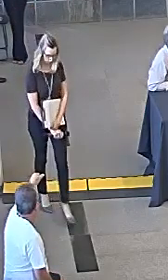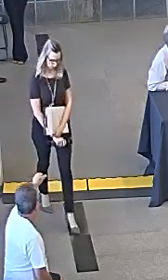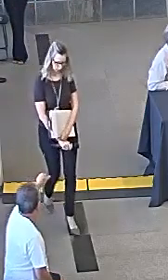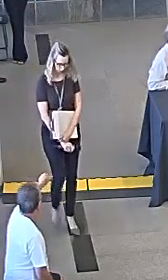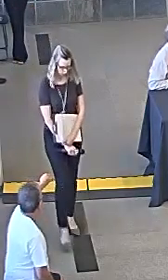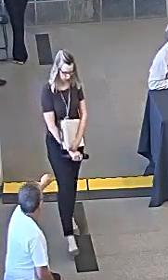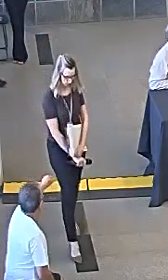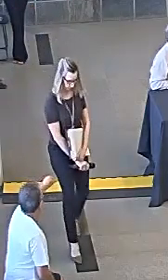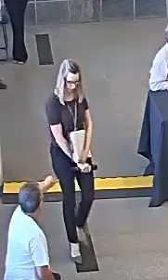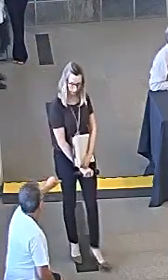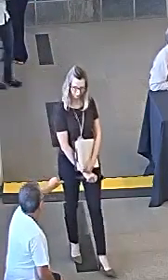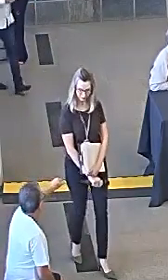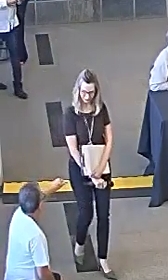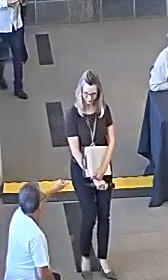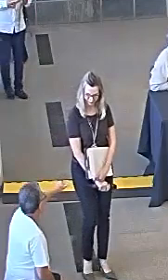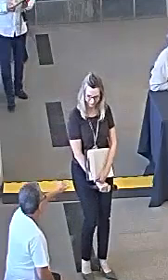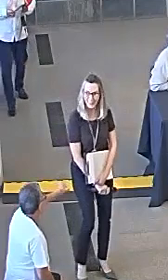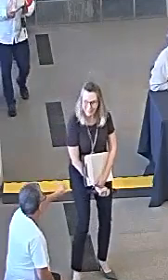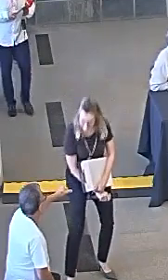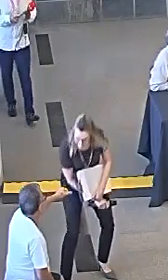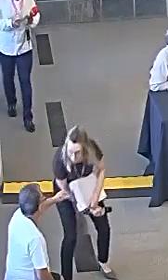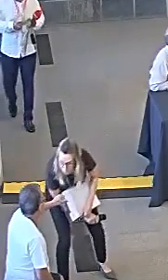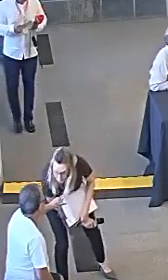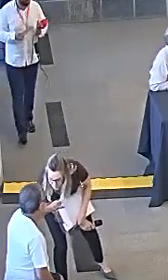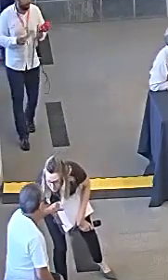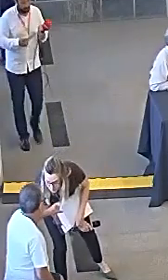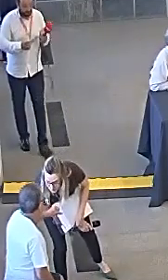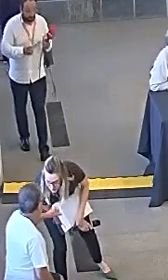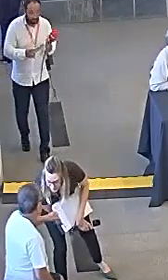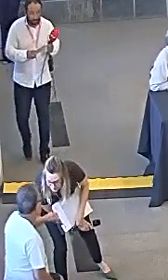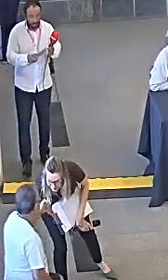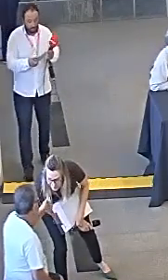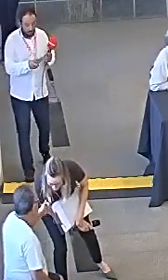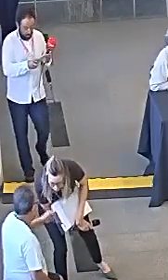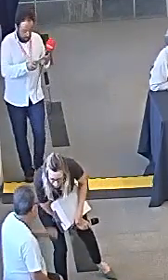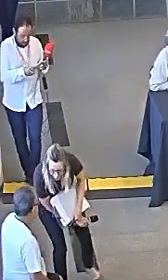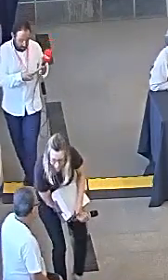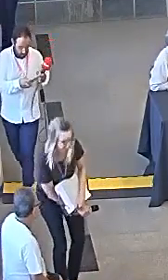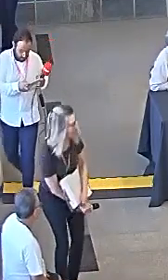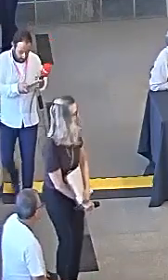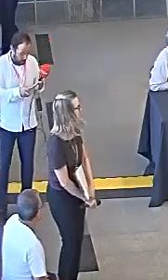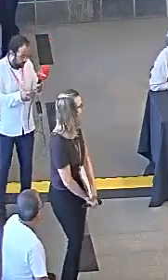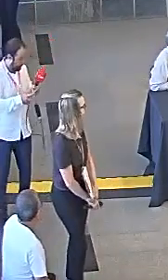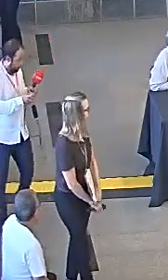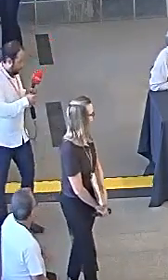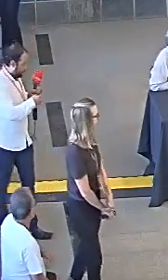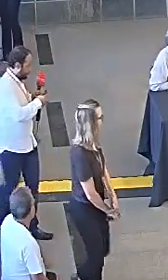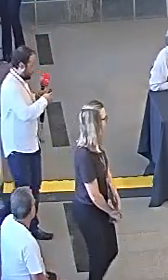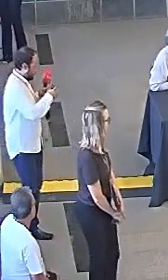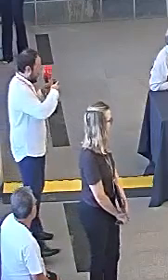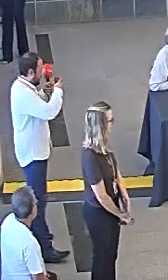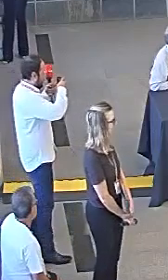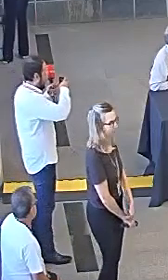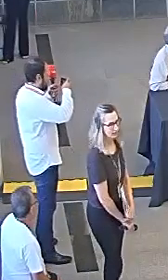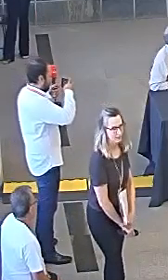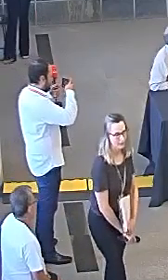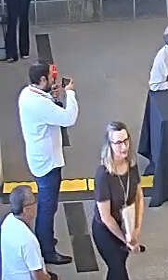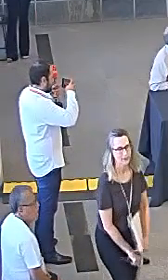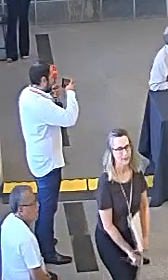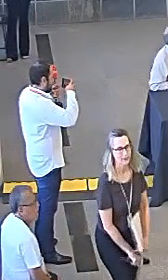representa, quando for o caso, para efeito de gravação desta reunião. Com a palavra, Luana